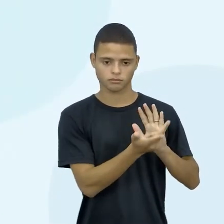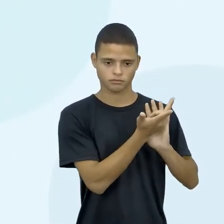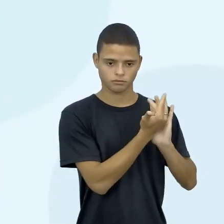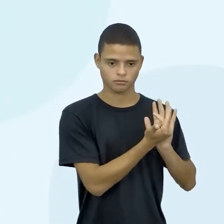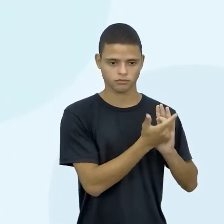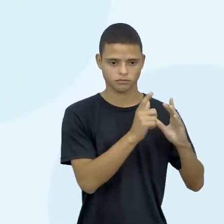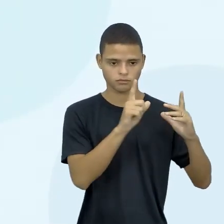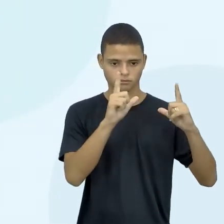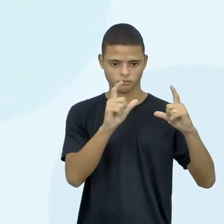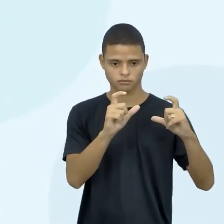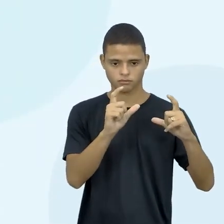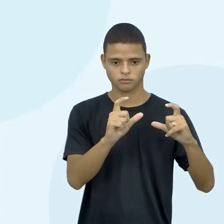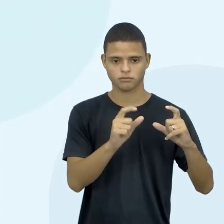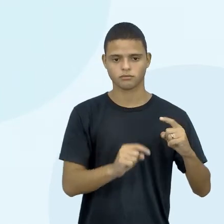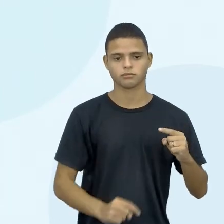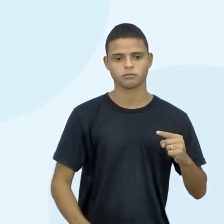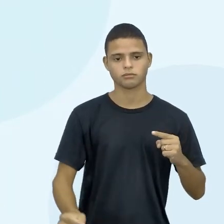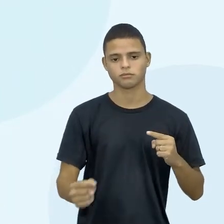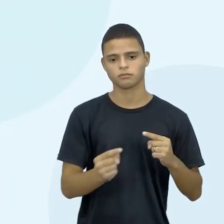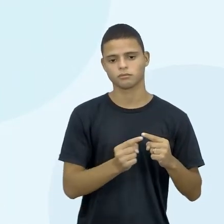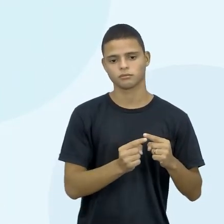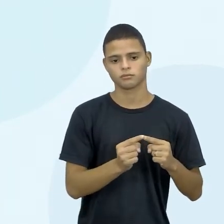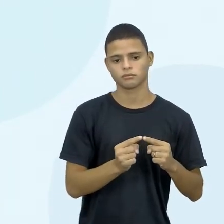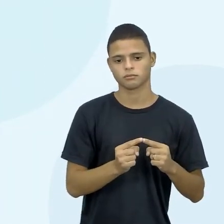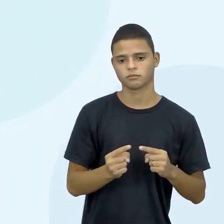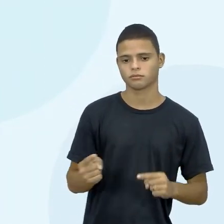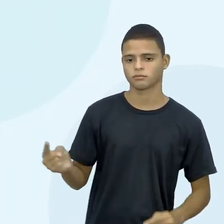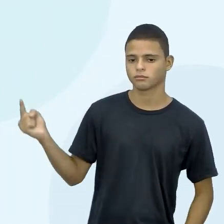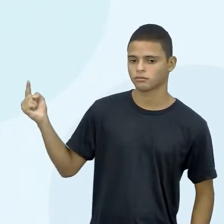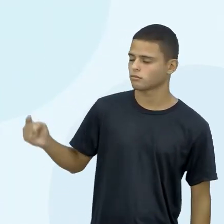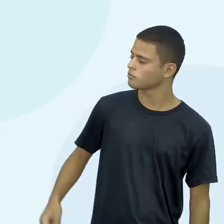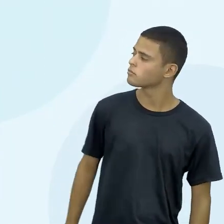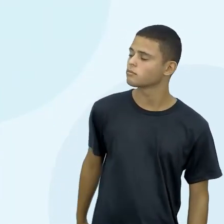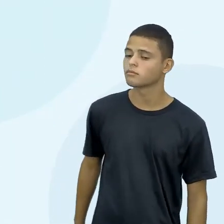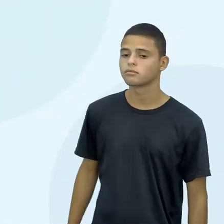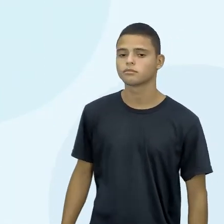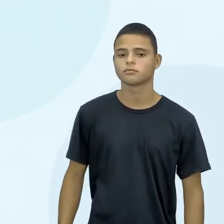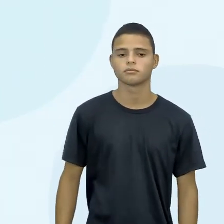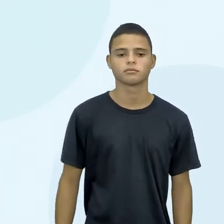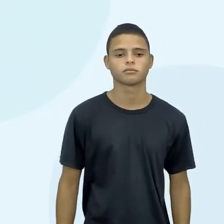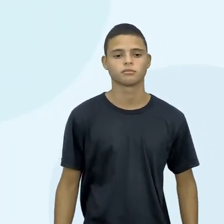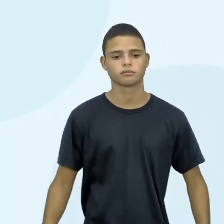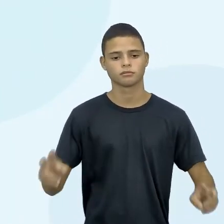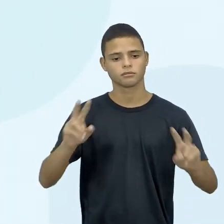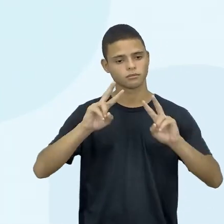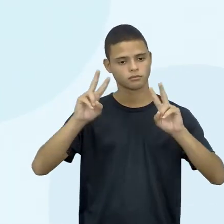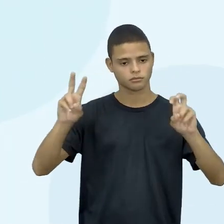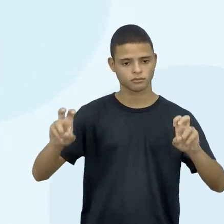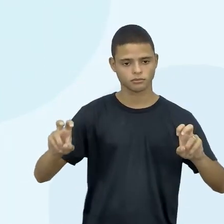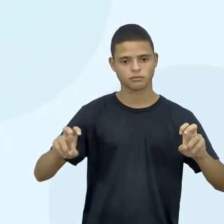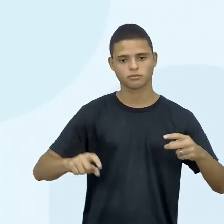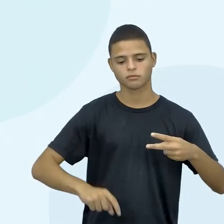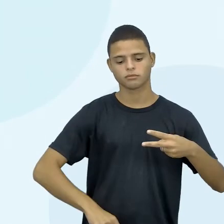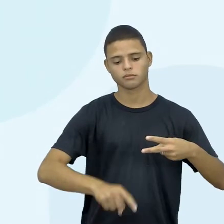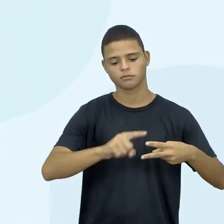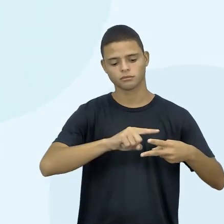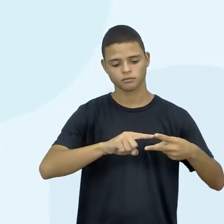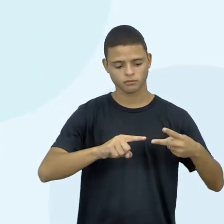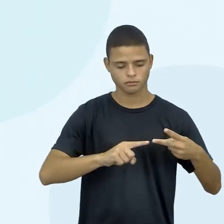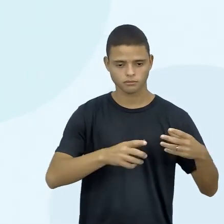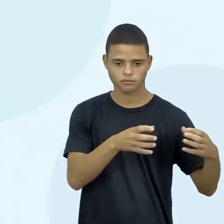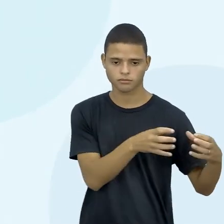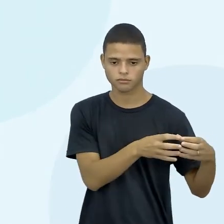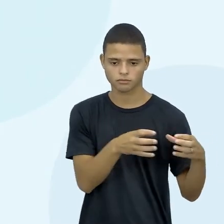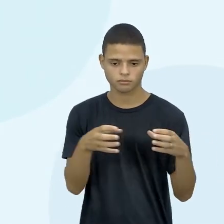segunda imagem, olha só. Eu coloquei com um título bem curtinho ali em cima, assim. 2 times de olhos